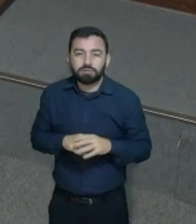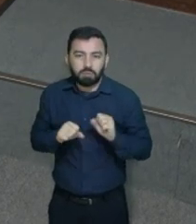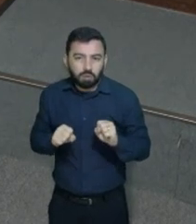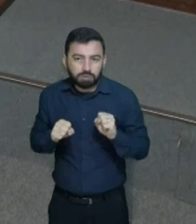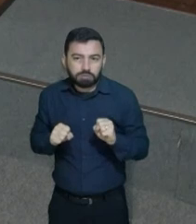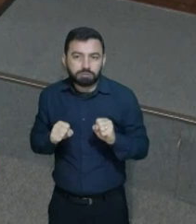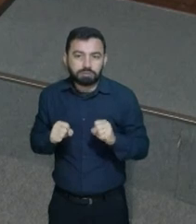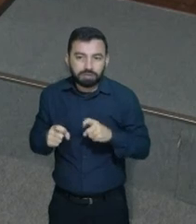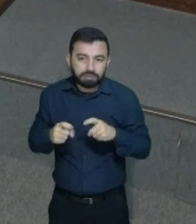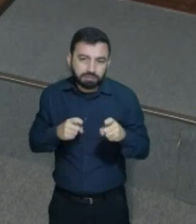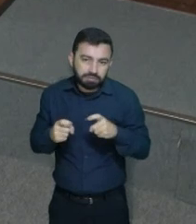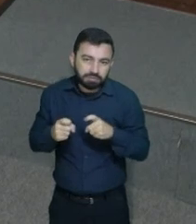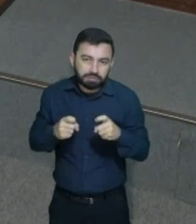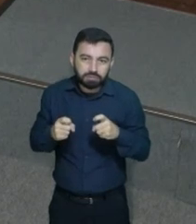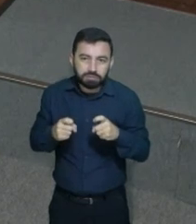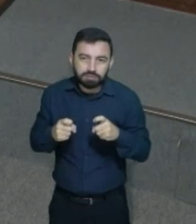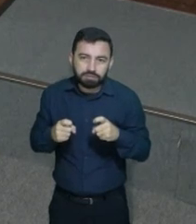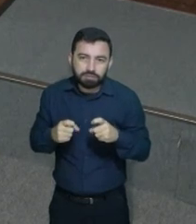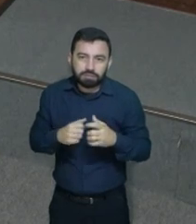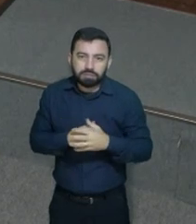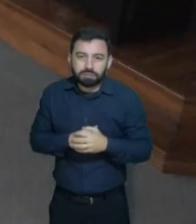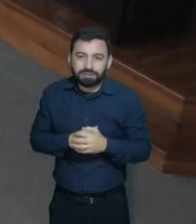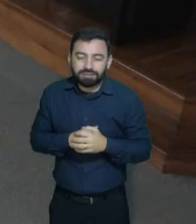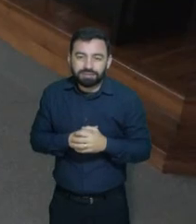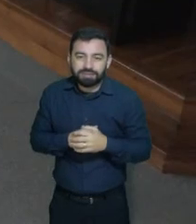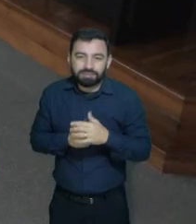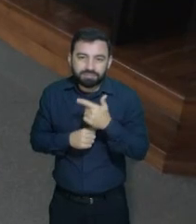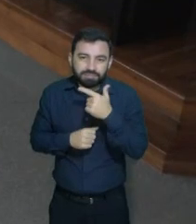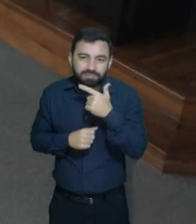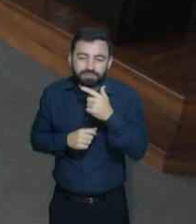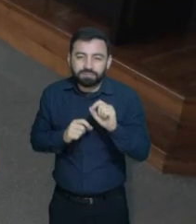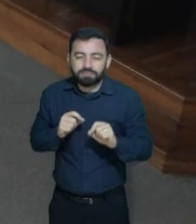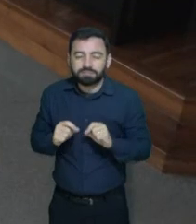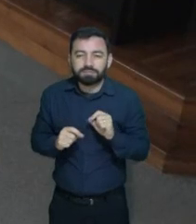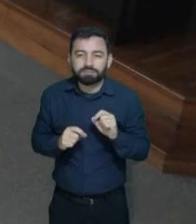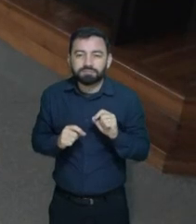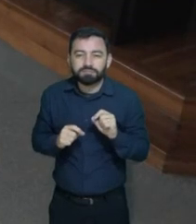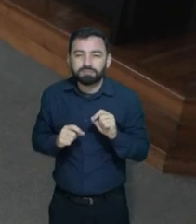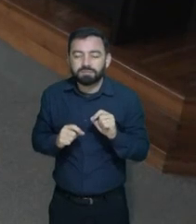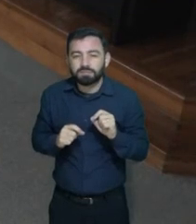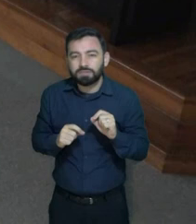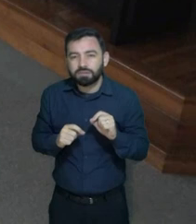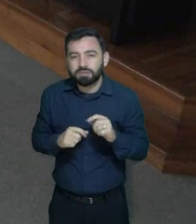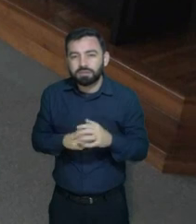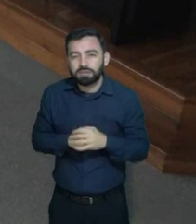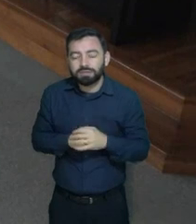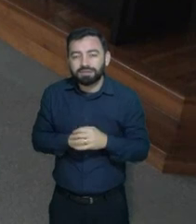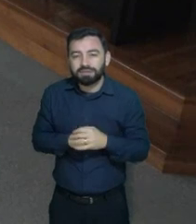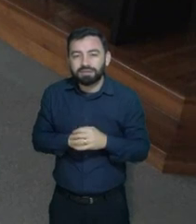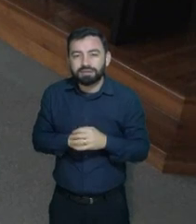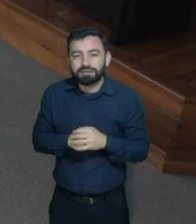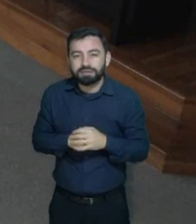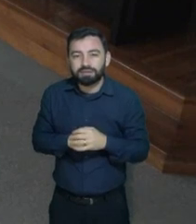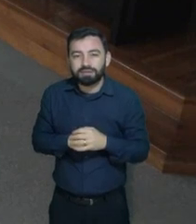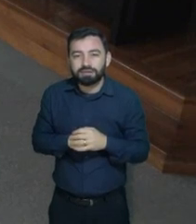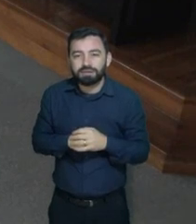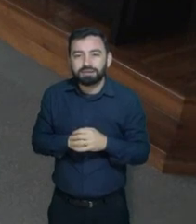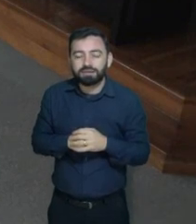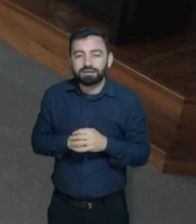guerra climática, digamos assim. É muito engraçado, né? Até chegar até o cômico, né? Porque